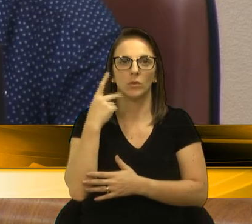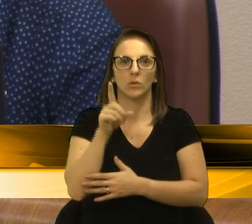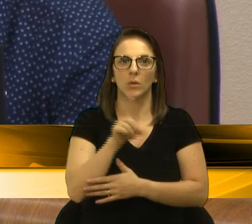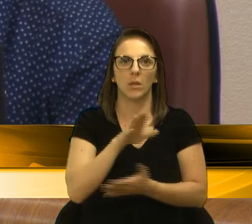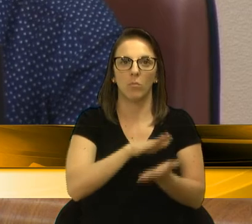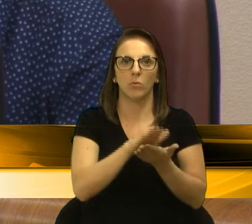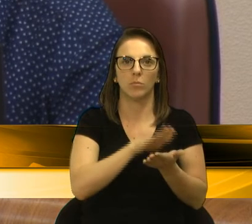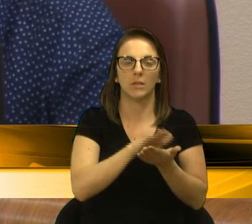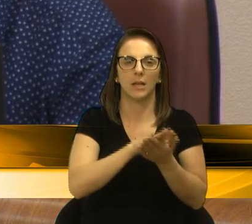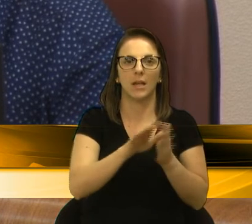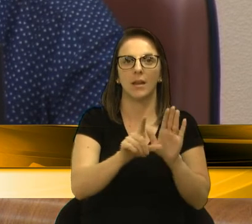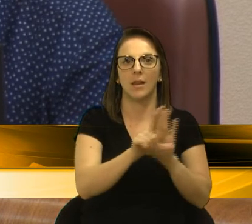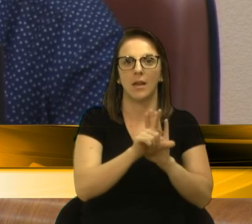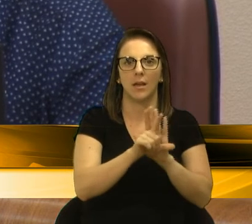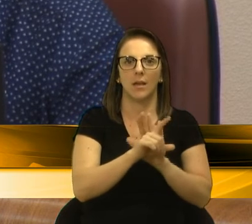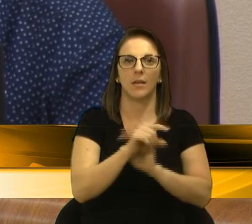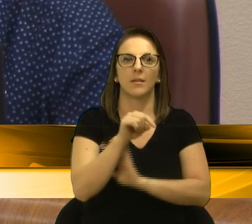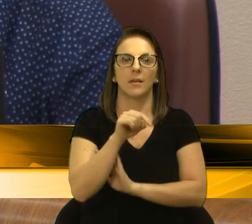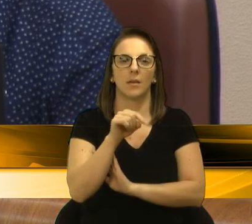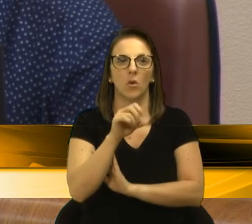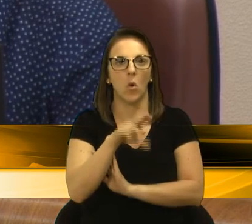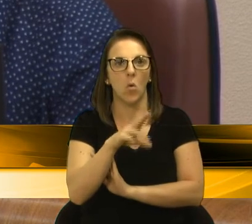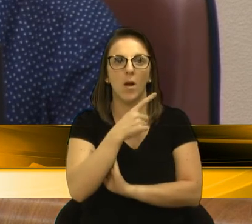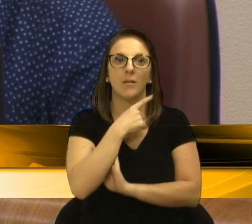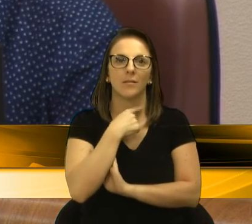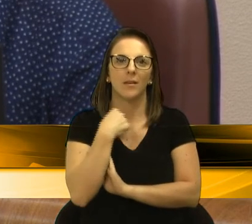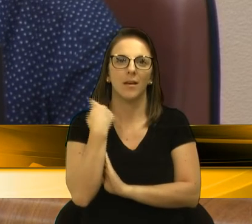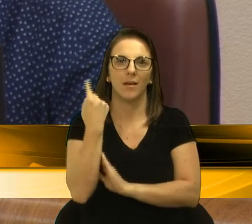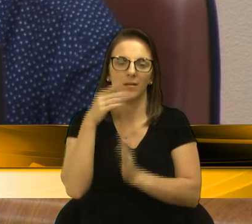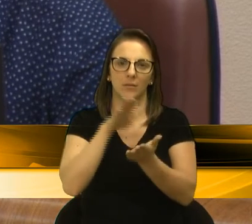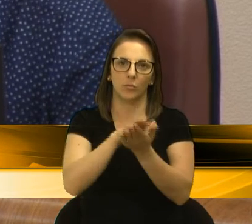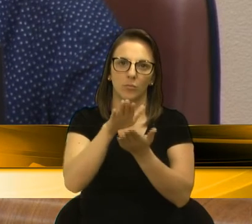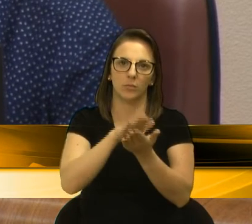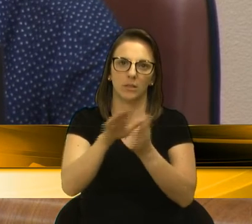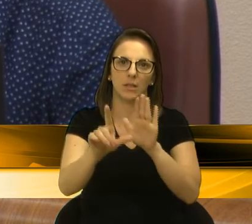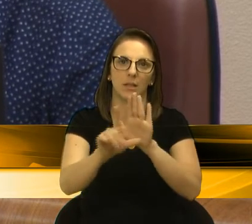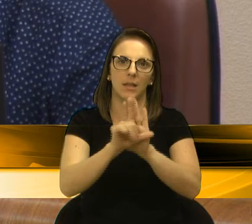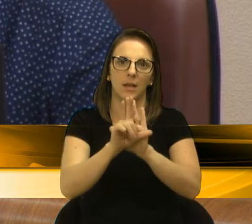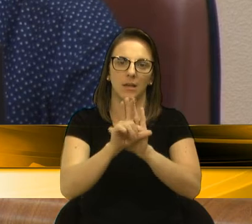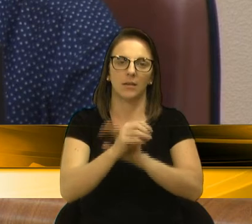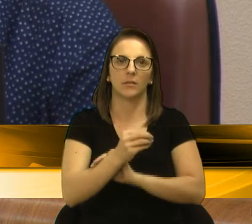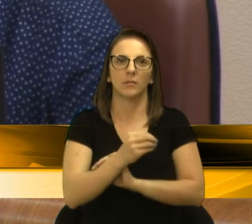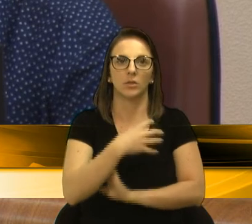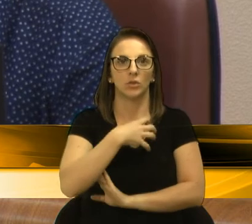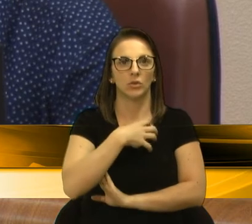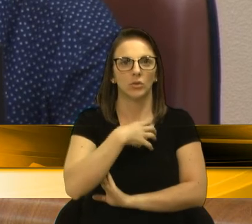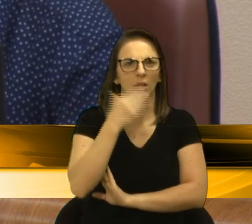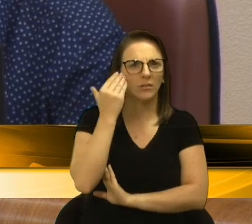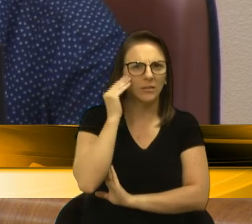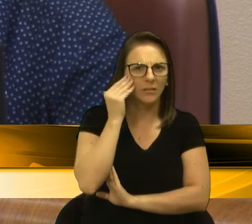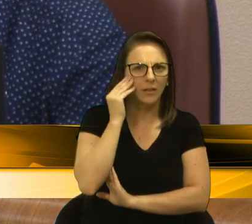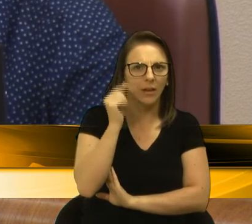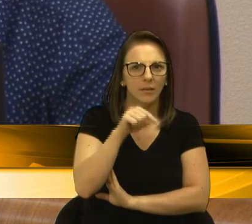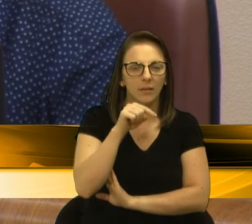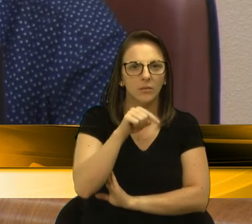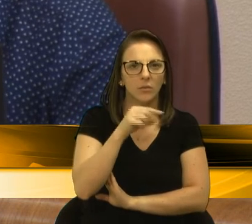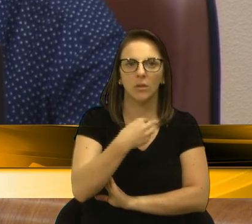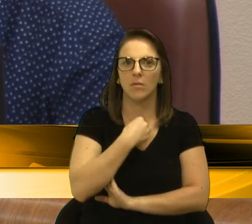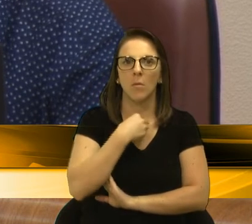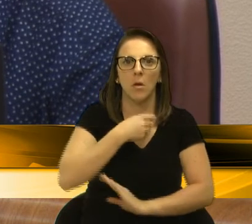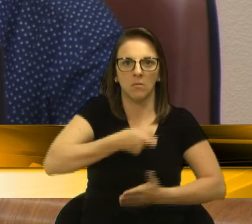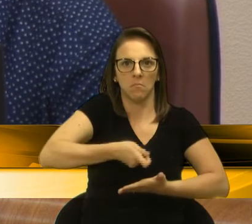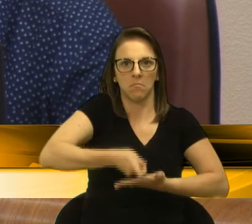formalidade, como retardar-lhes a publicação. A interpretação do inciso não pode ser severa ou rígida, eis que há